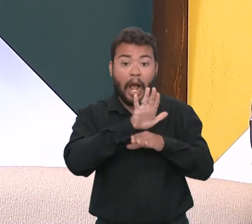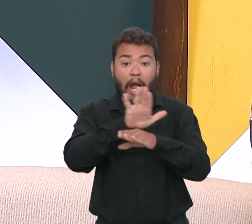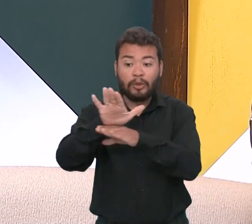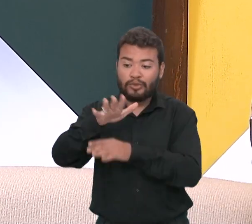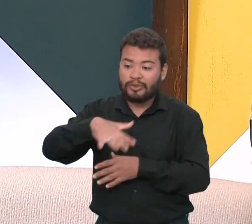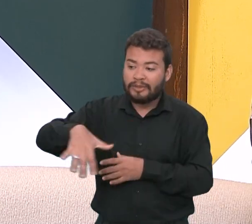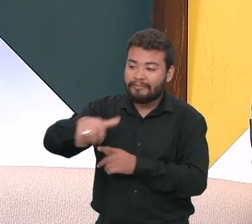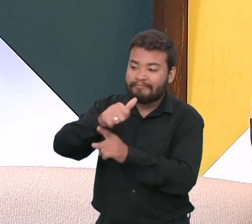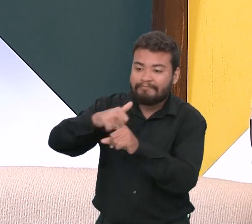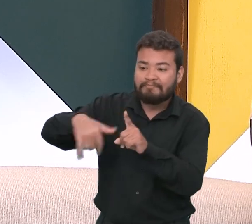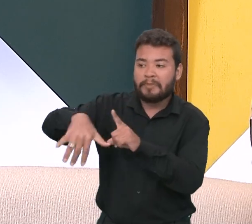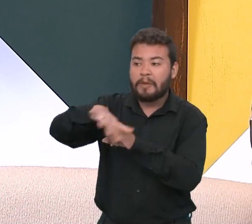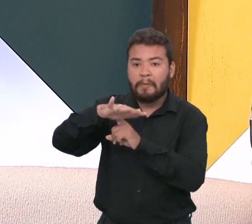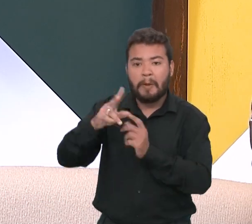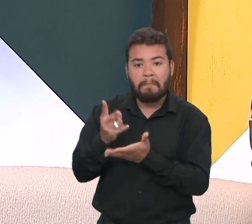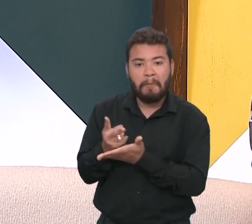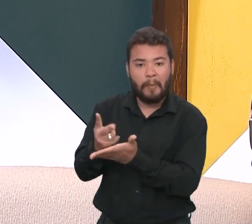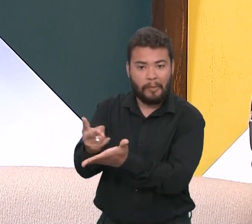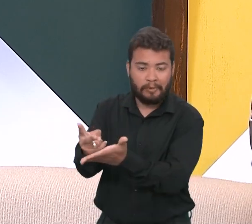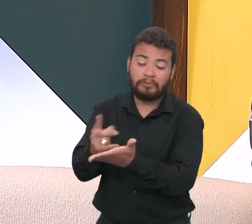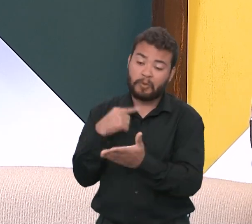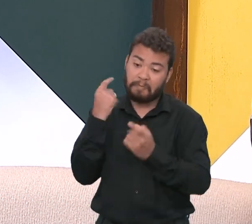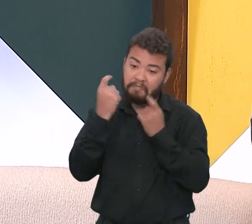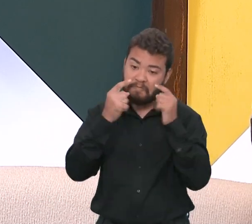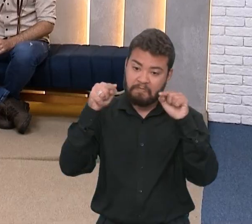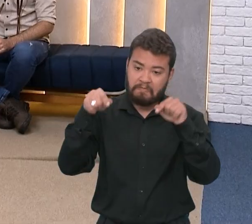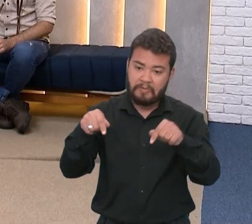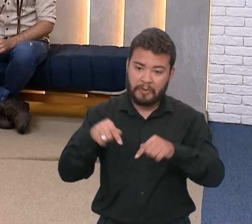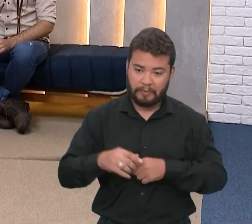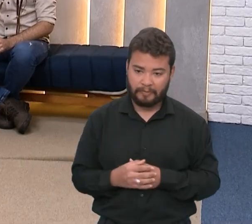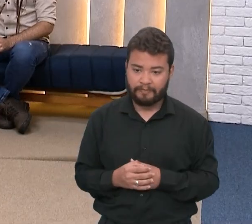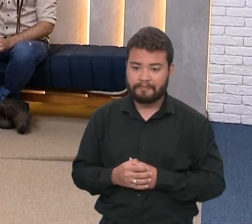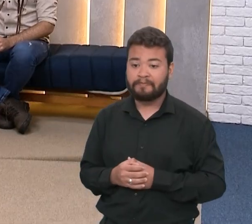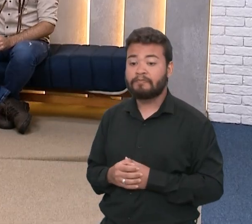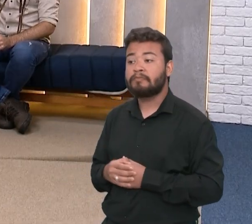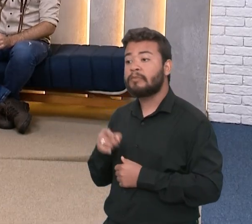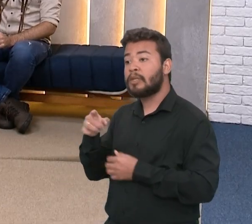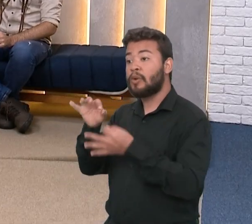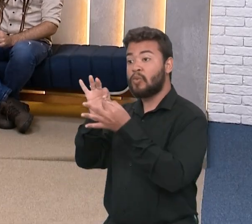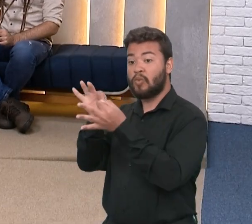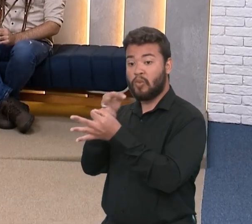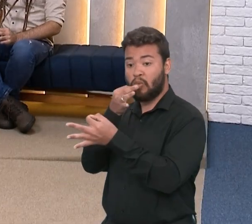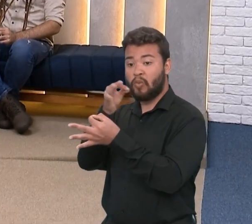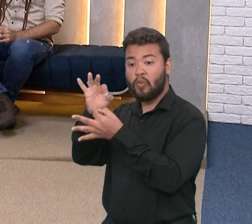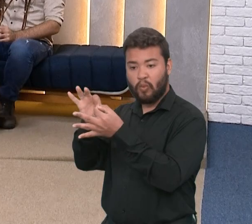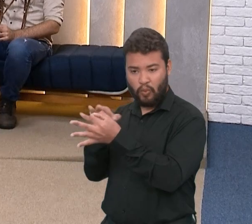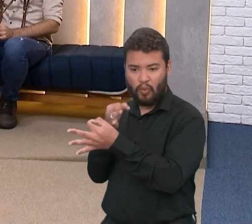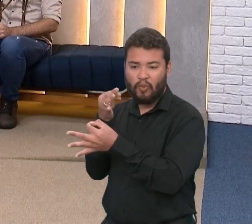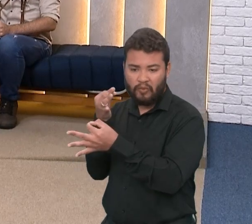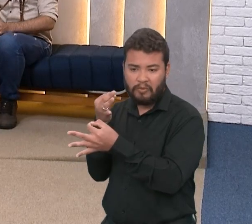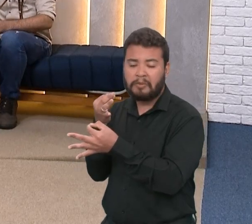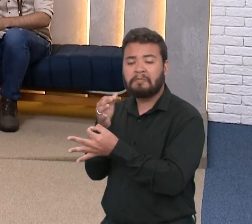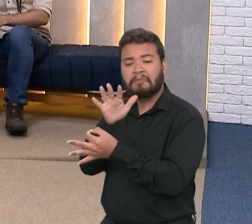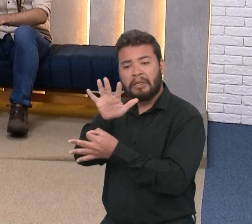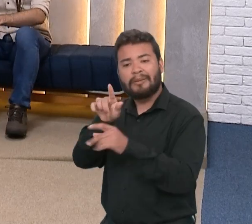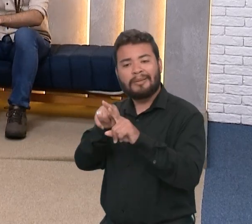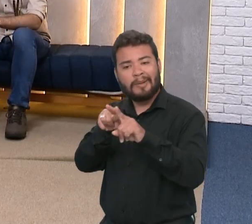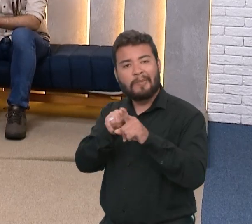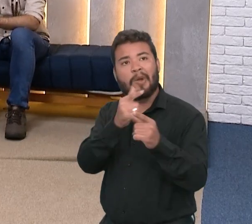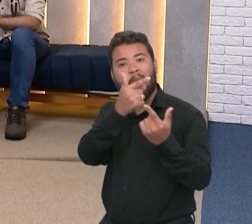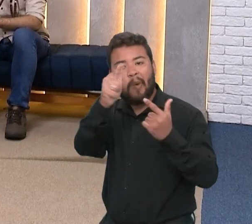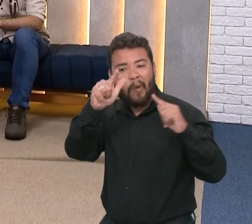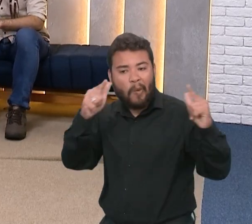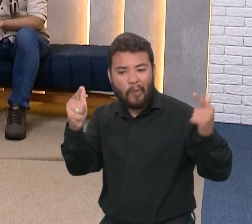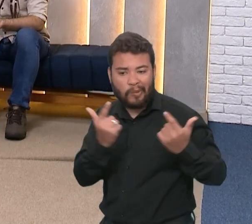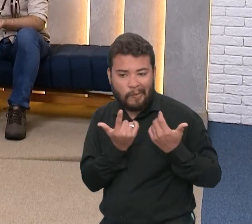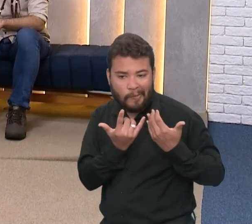dele para continuar produzindo. Então essa é a nossa preocupação. A uva, na verdade, é uma das frutíferas. Outras plantações também podem